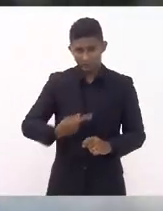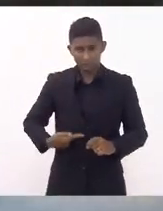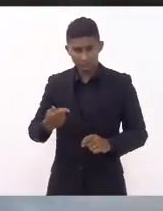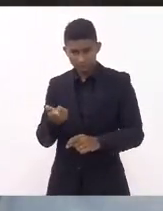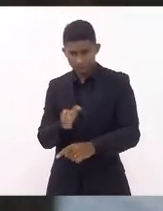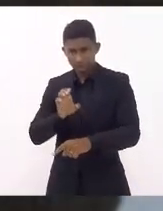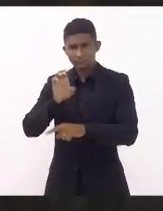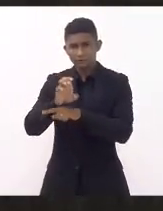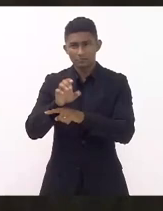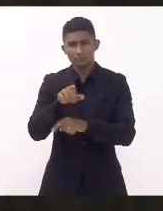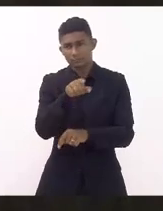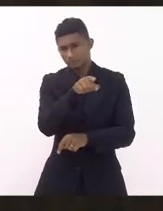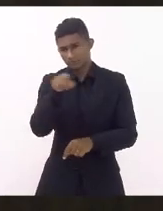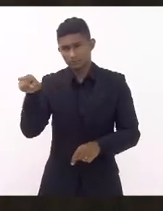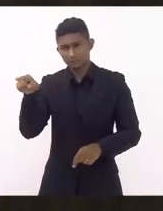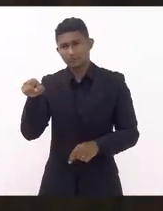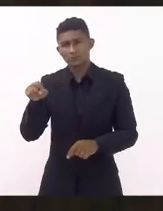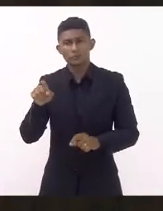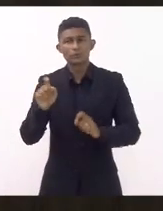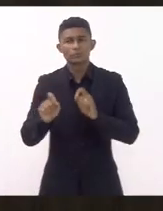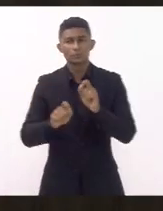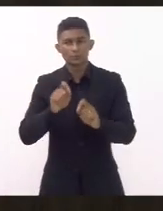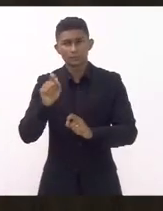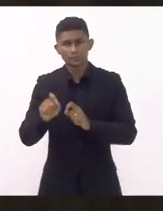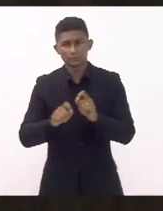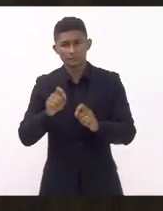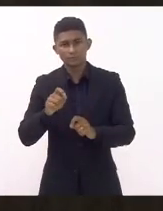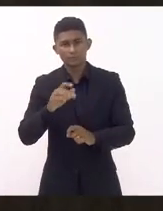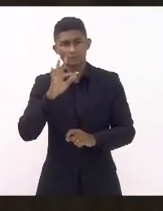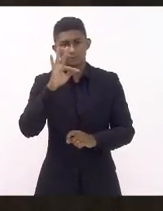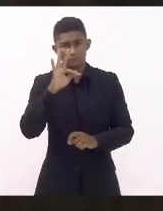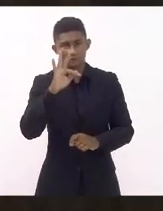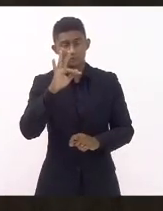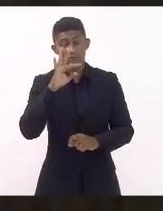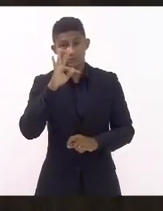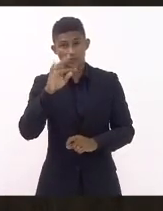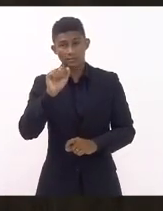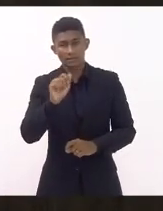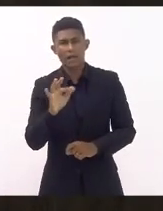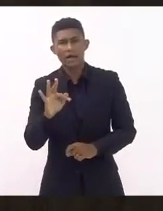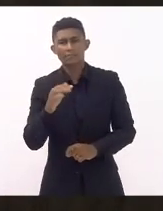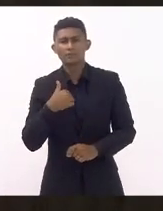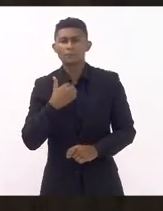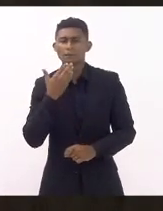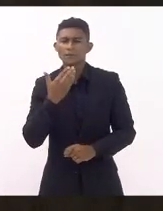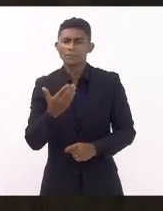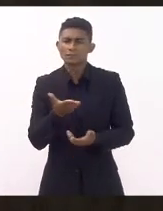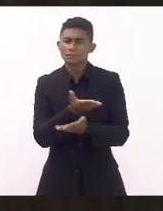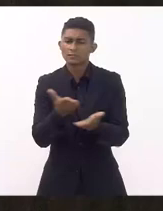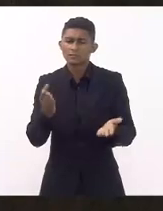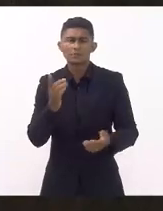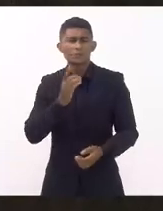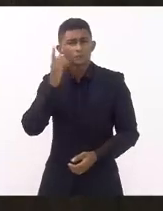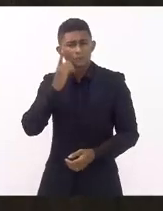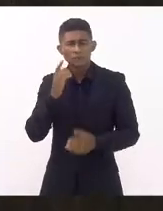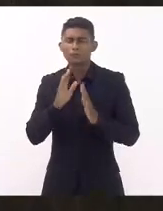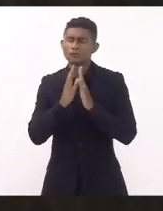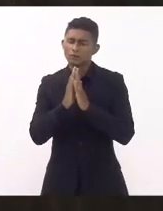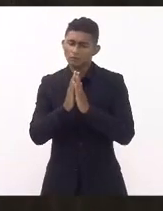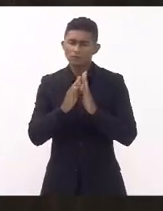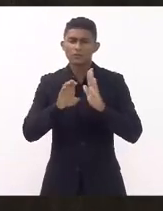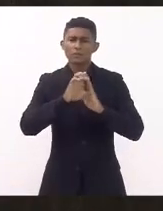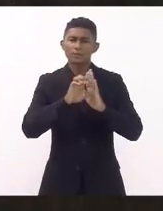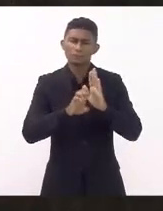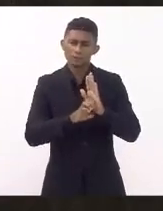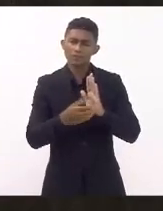a poder fazer a questão do TAF. Então, eu queria pedir aos nossos companheiros do Parlamento que pudessem retirar as emendas,